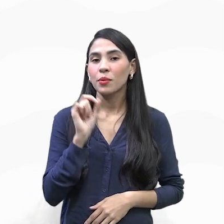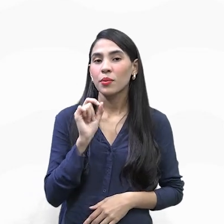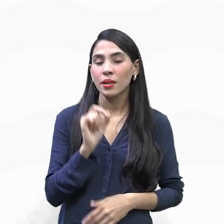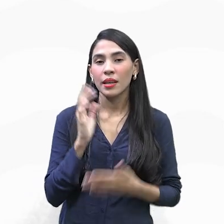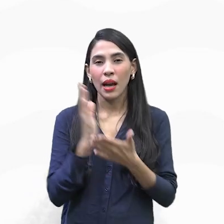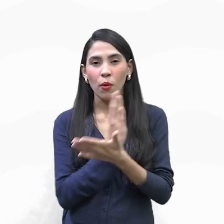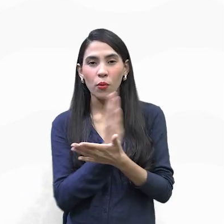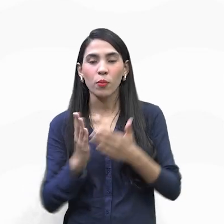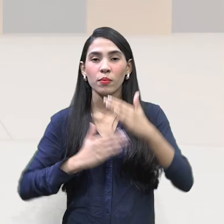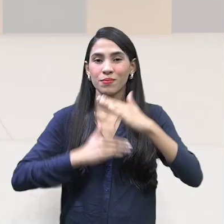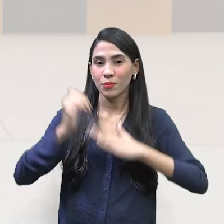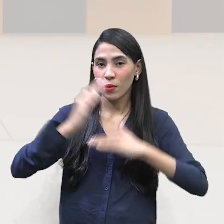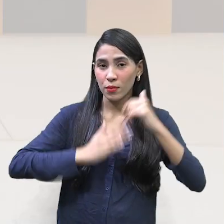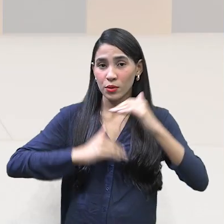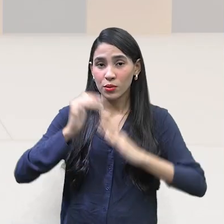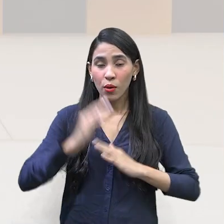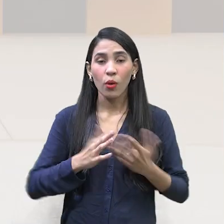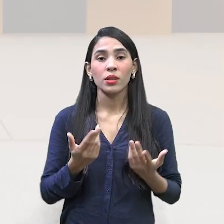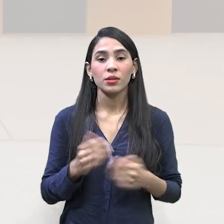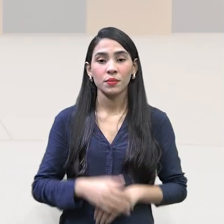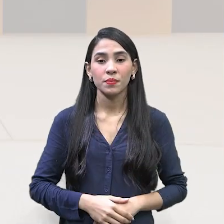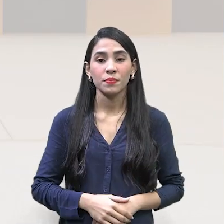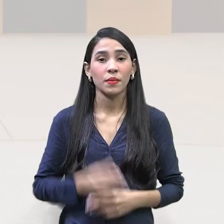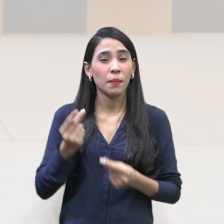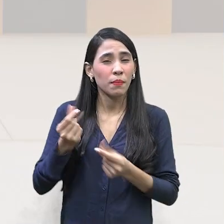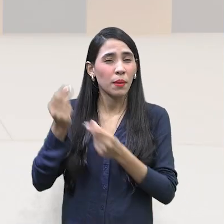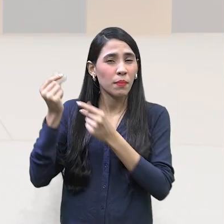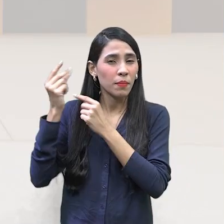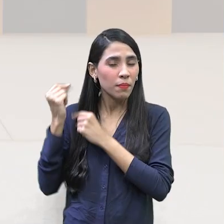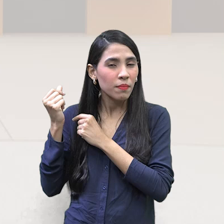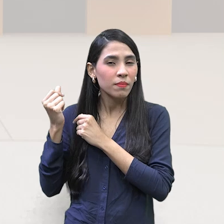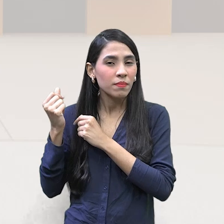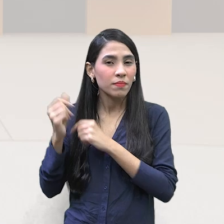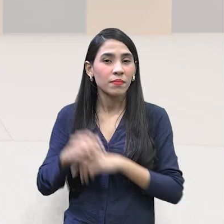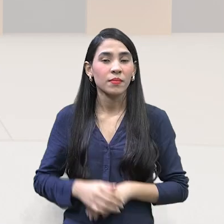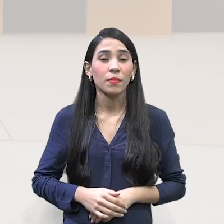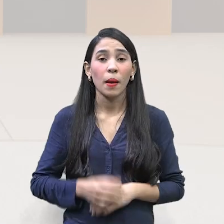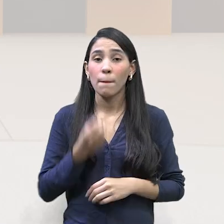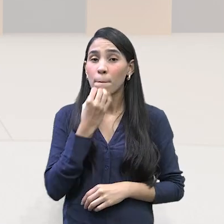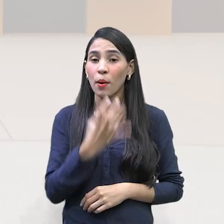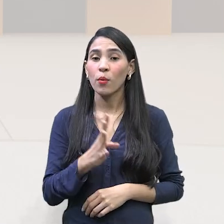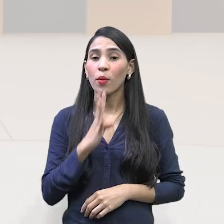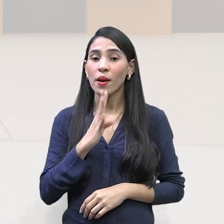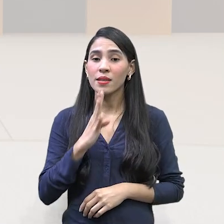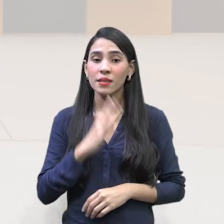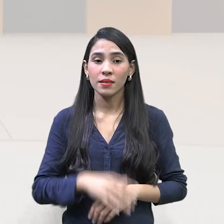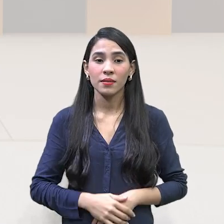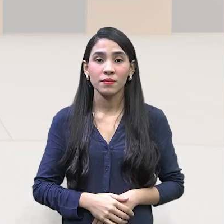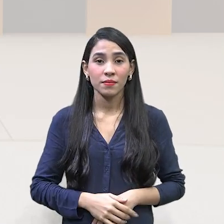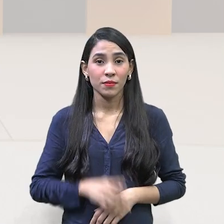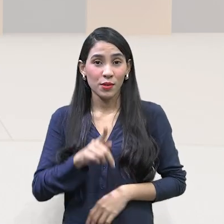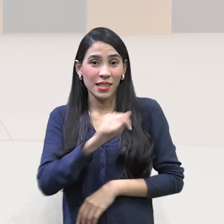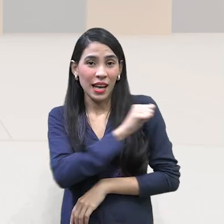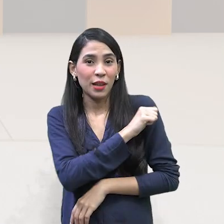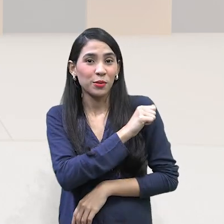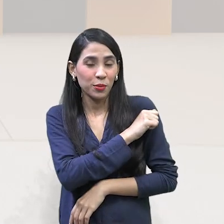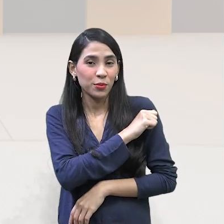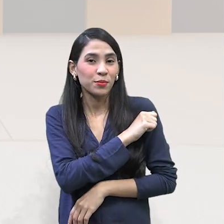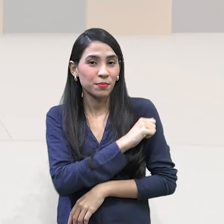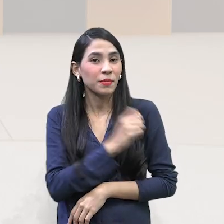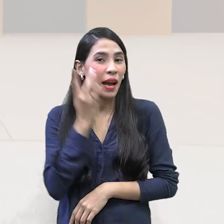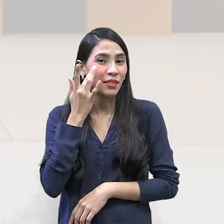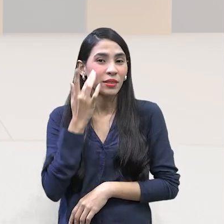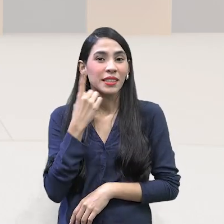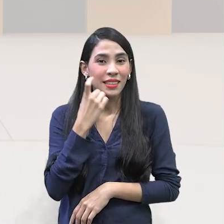algumas profissões que já existiram e que vale a pena conhecer. E vocês, alunos, vocês vão achar muito interessante